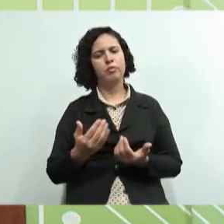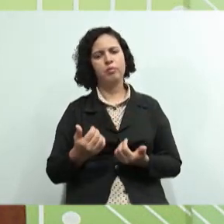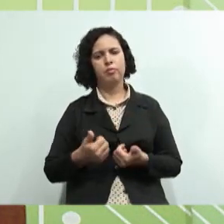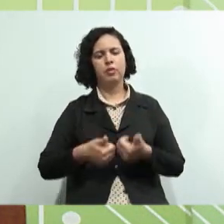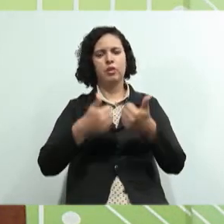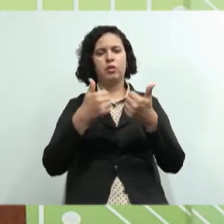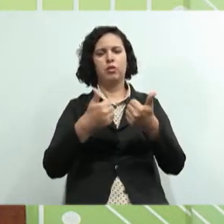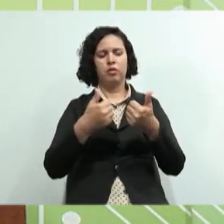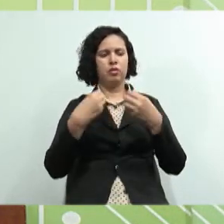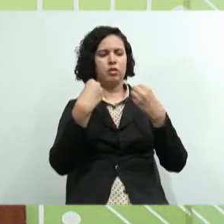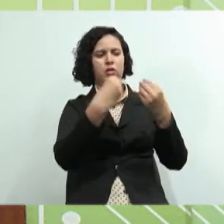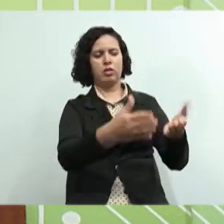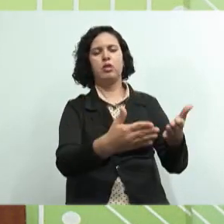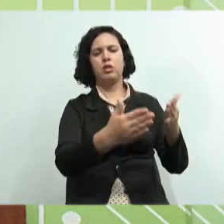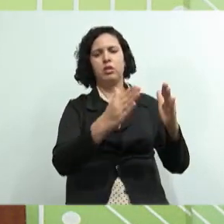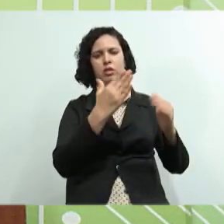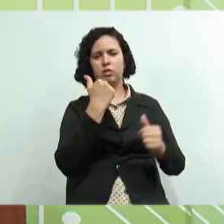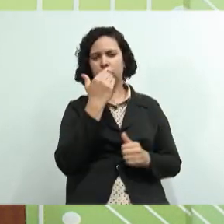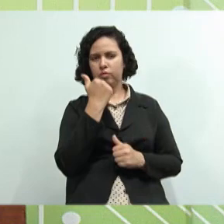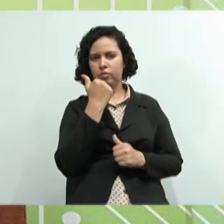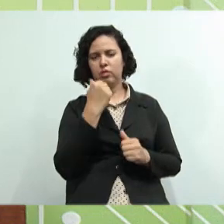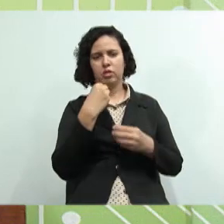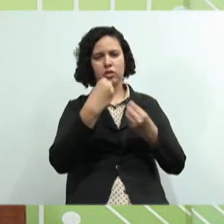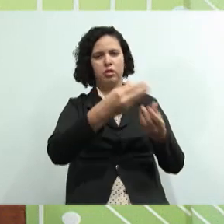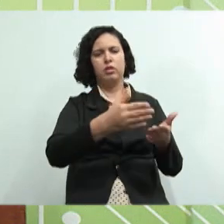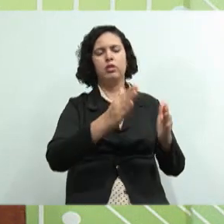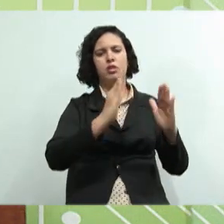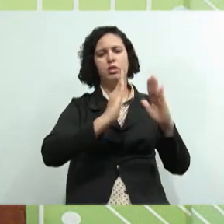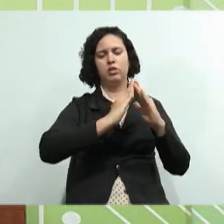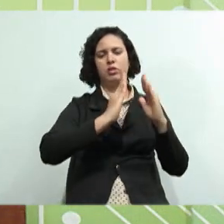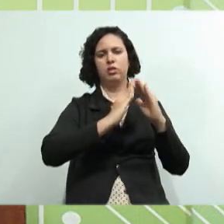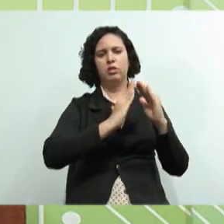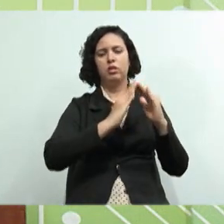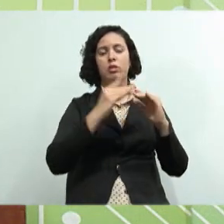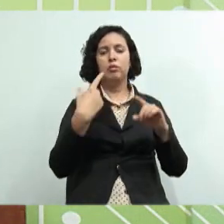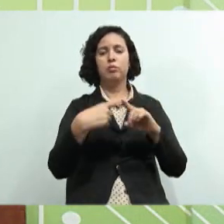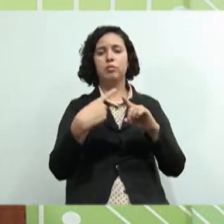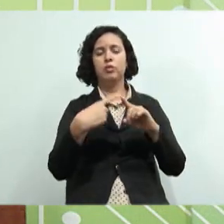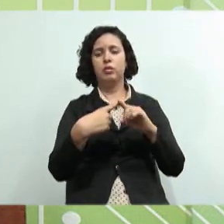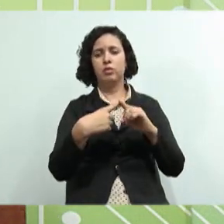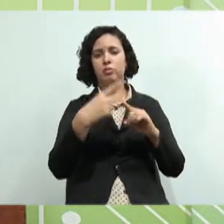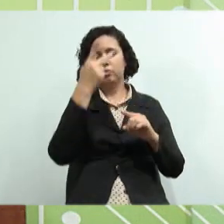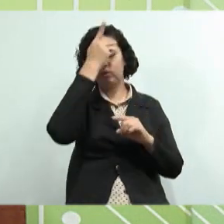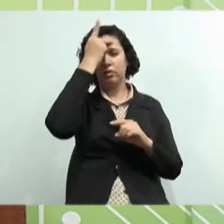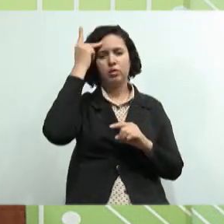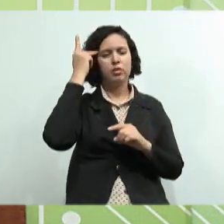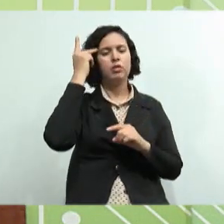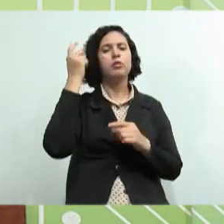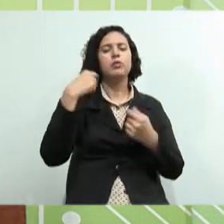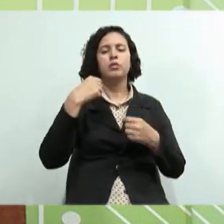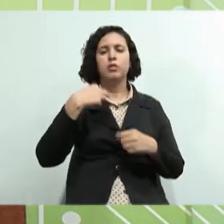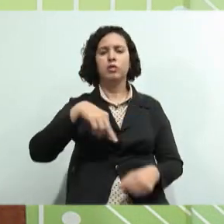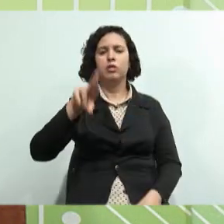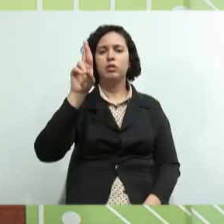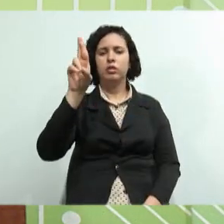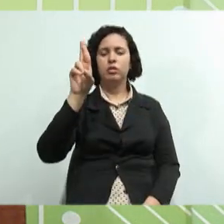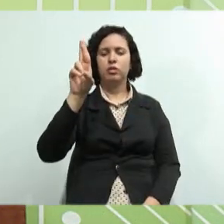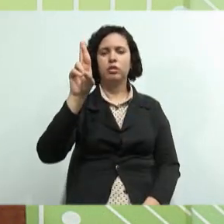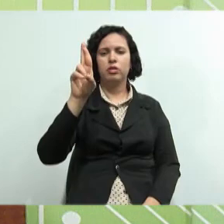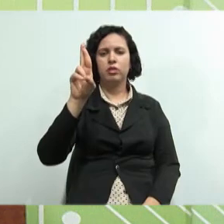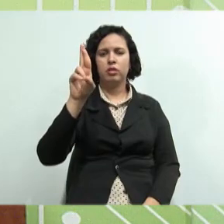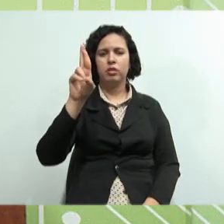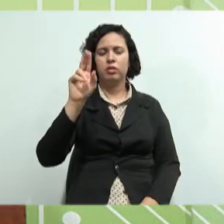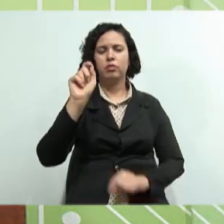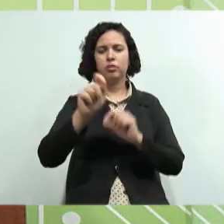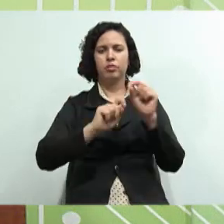de moradia para uma pessoa. Por quê? Com essa autonomia de decisão, a pessoa vai poder decidir o que ela vai